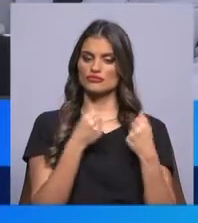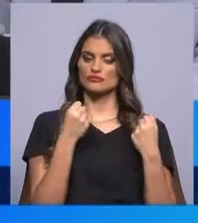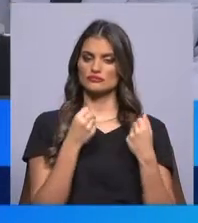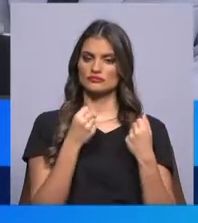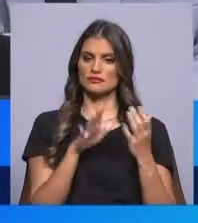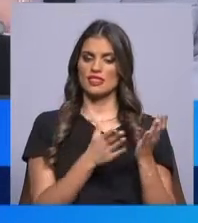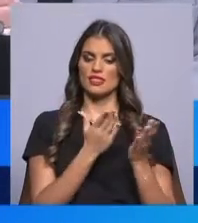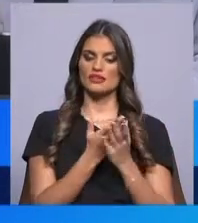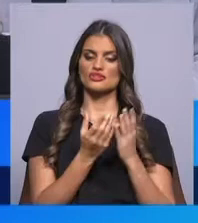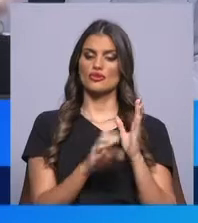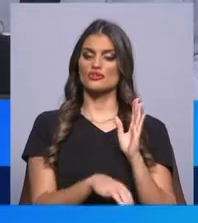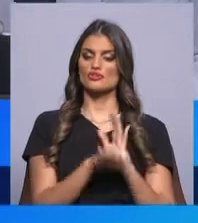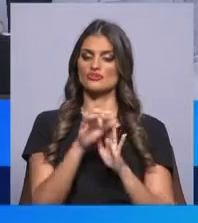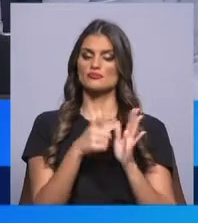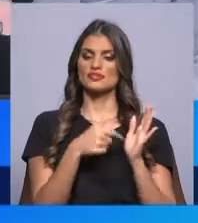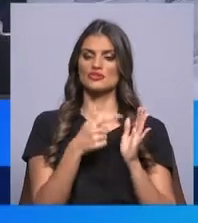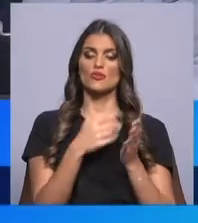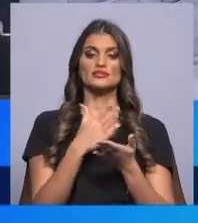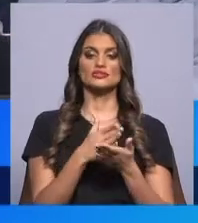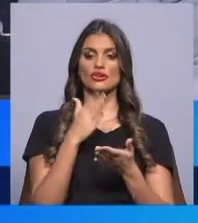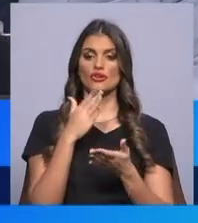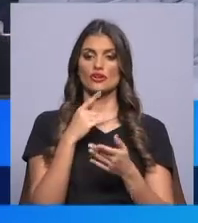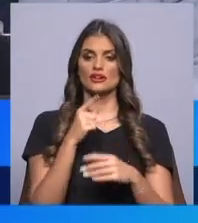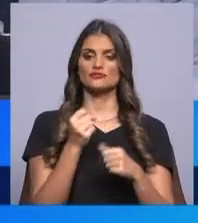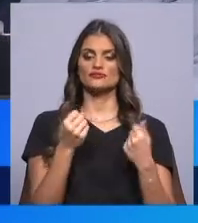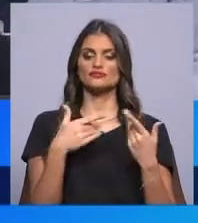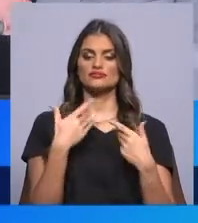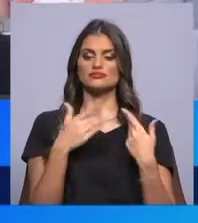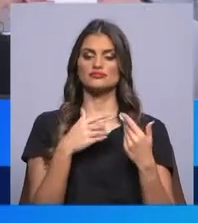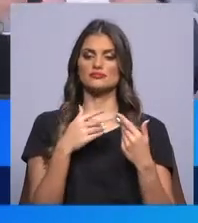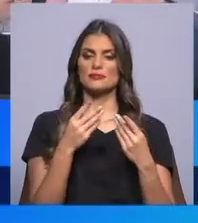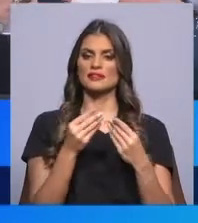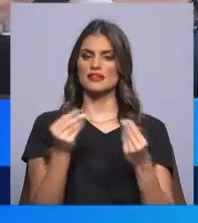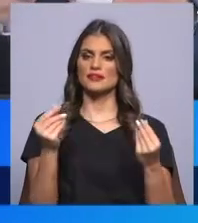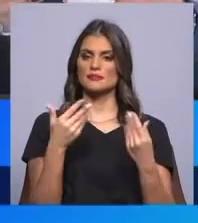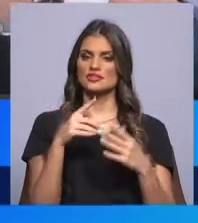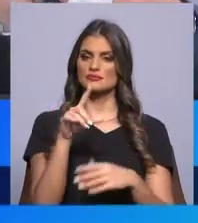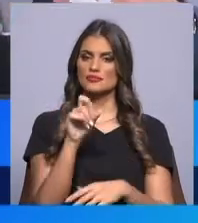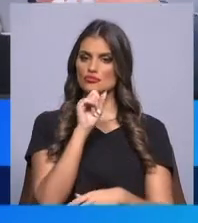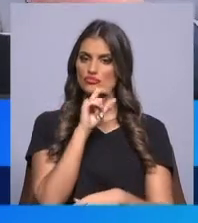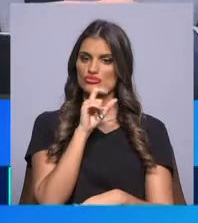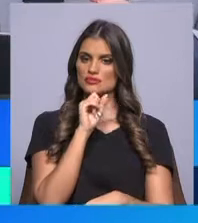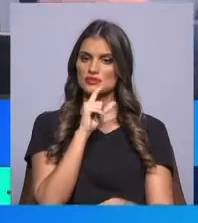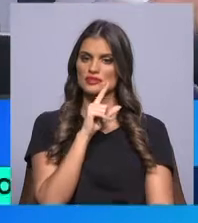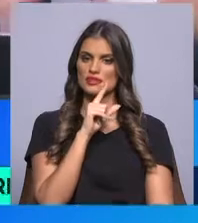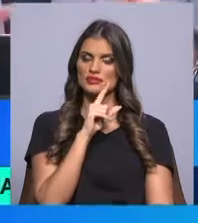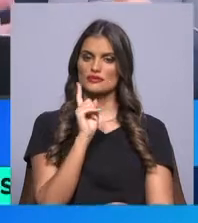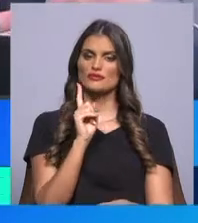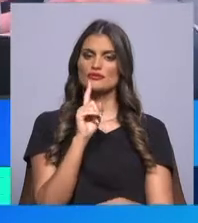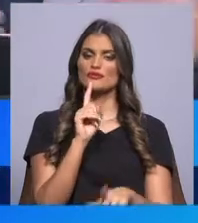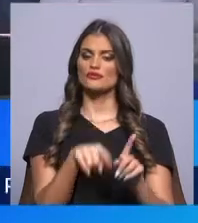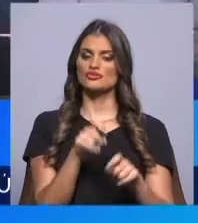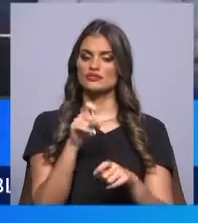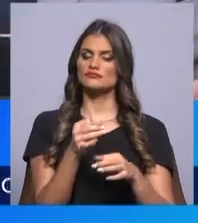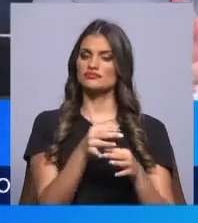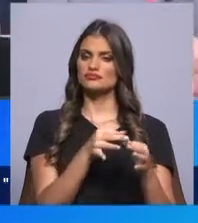as condições necessárias para não só esta produção de antimatéria, mas também de a possibilidade dela conseguir escapar e formarem-se